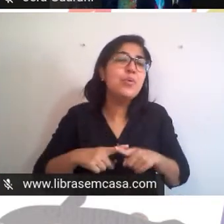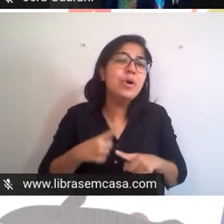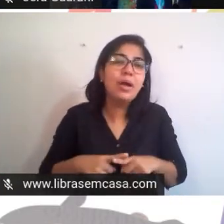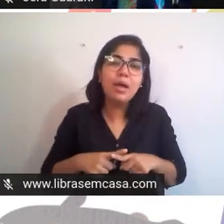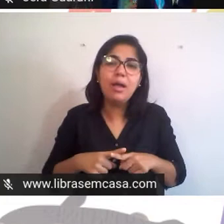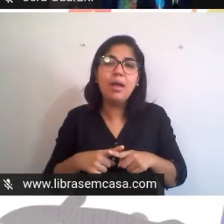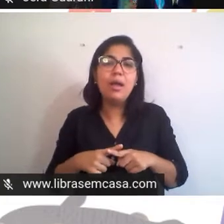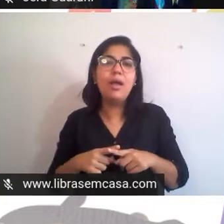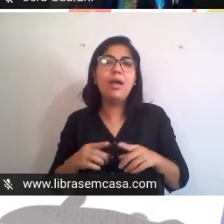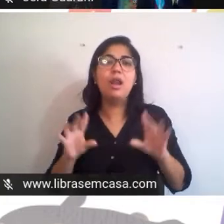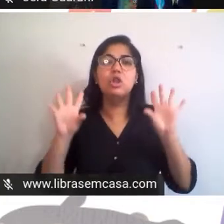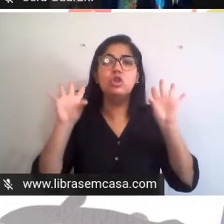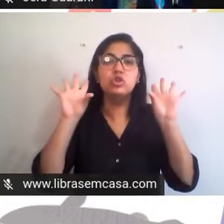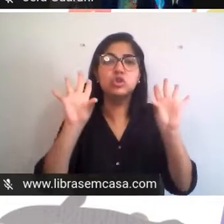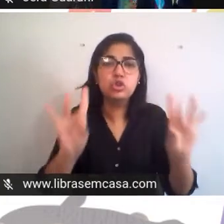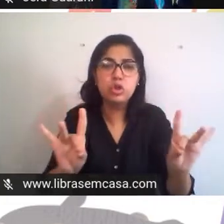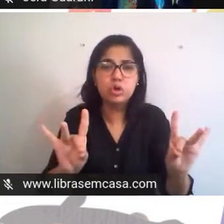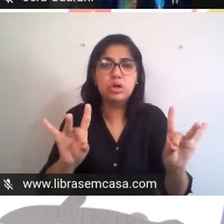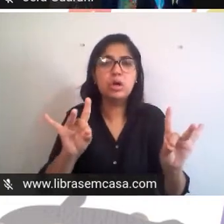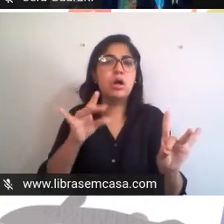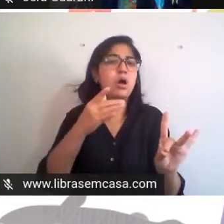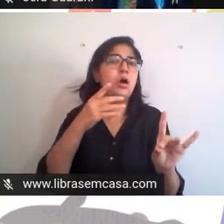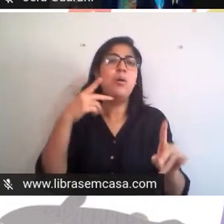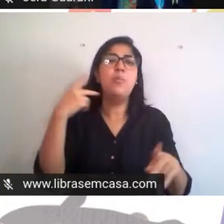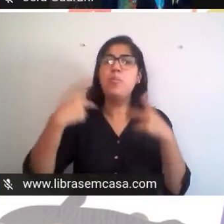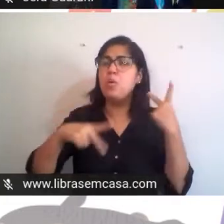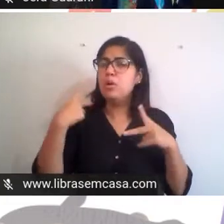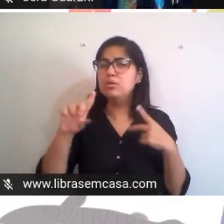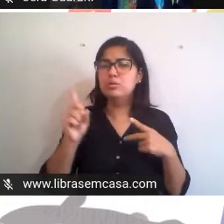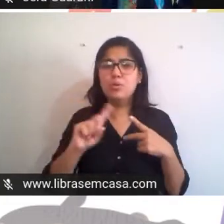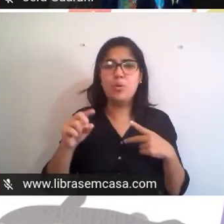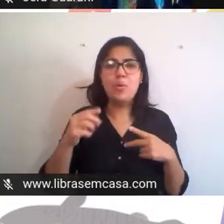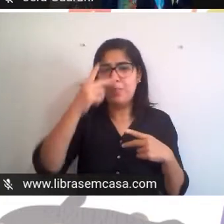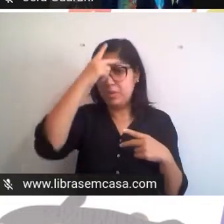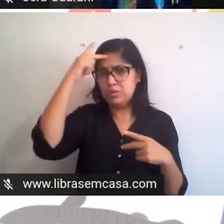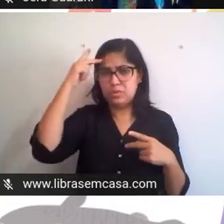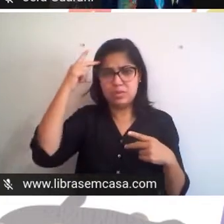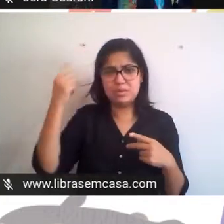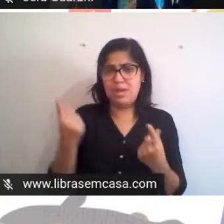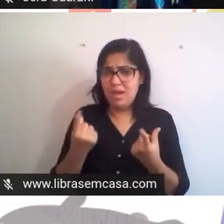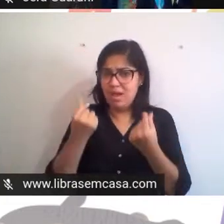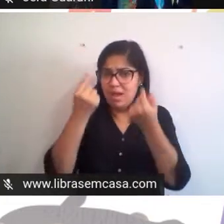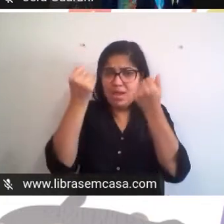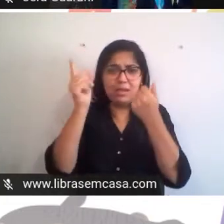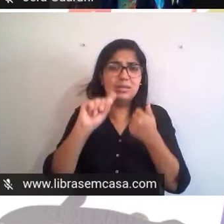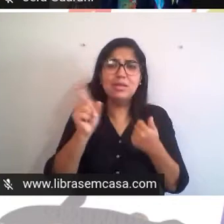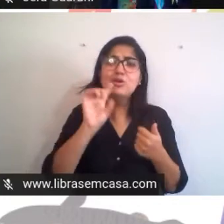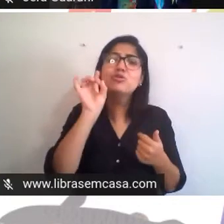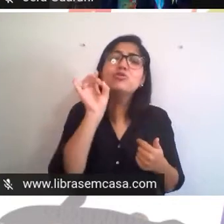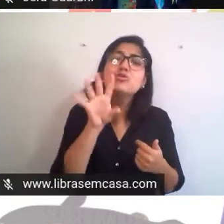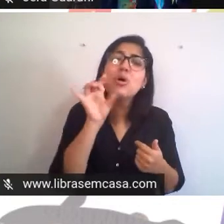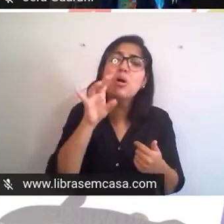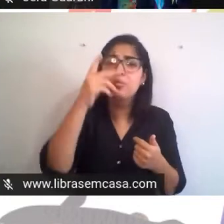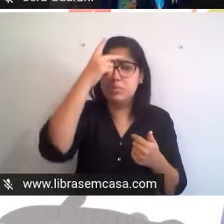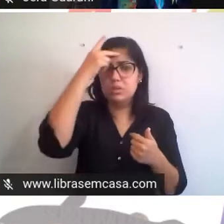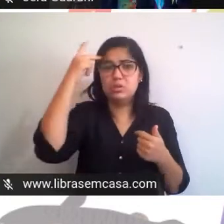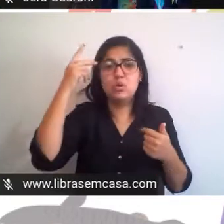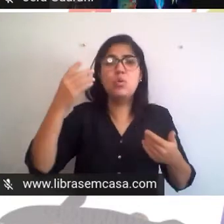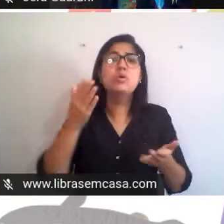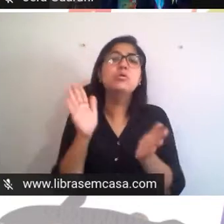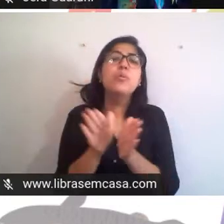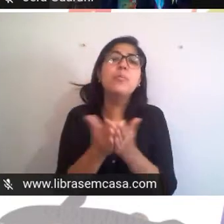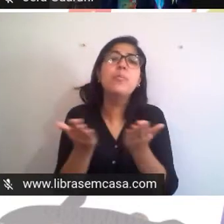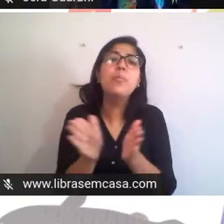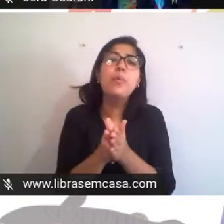mais pobres. Então, isso é um alerta ético do qual nós devemos não